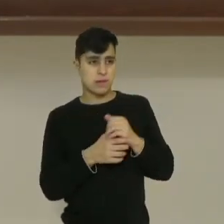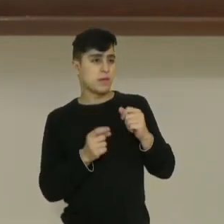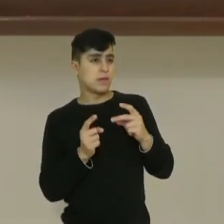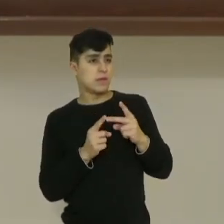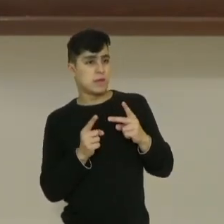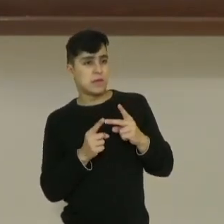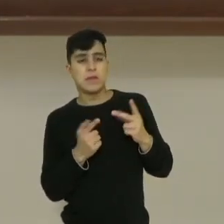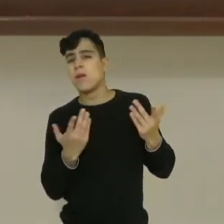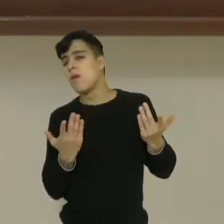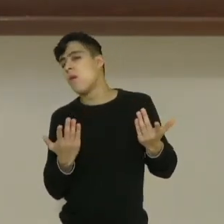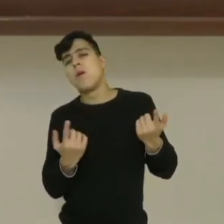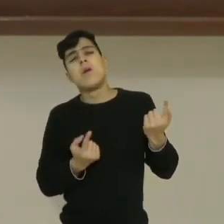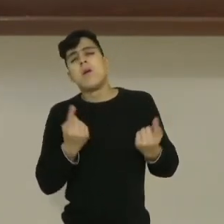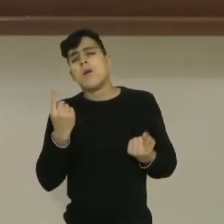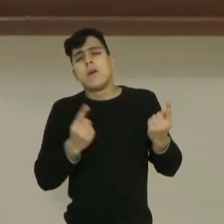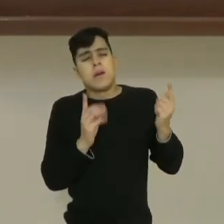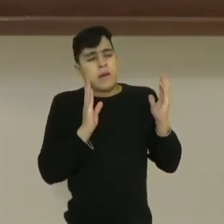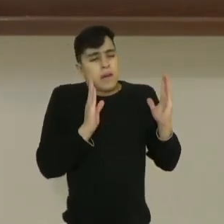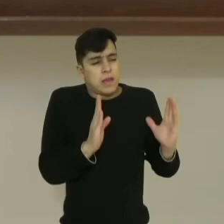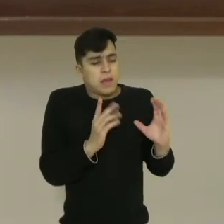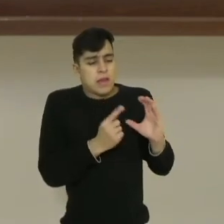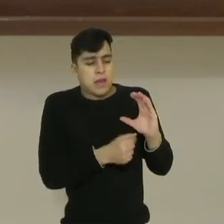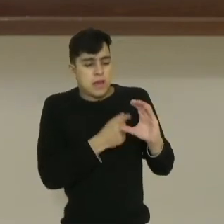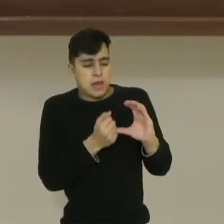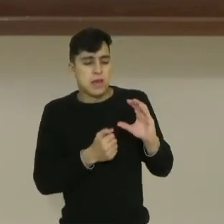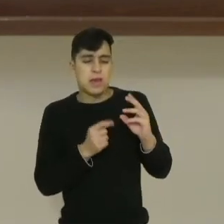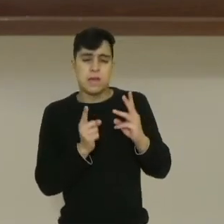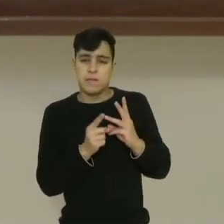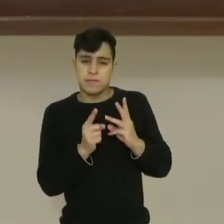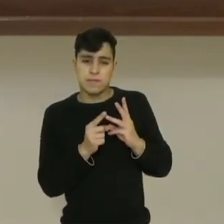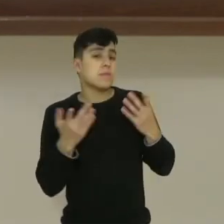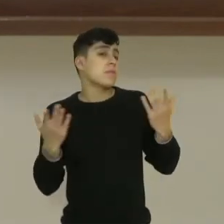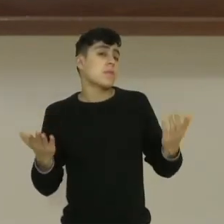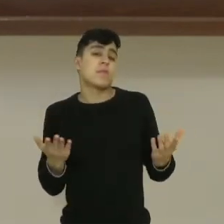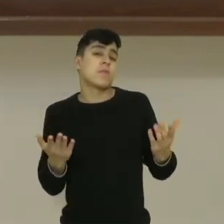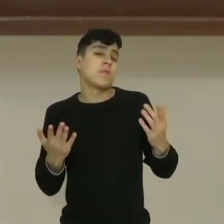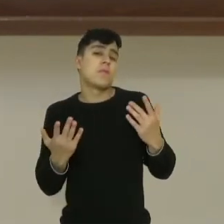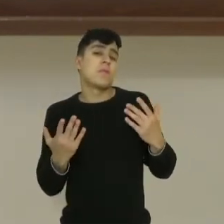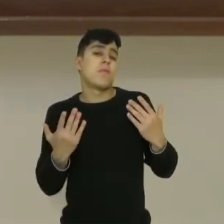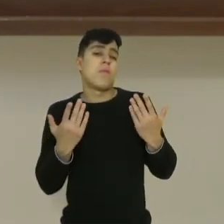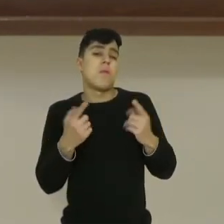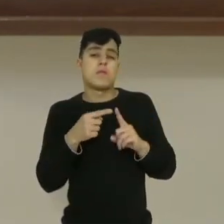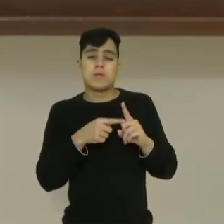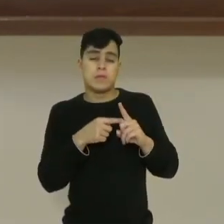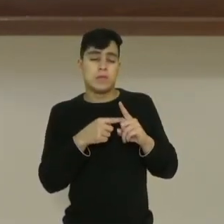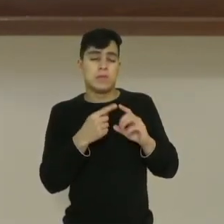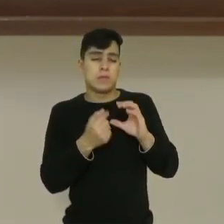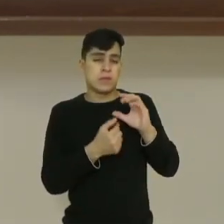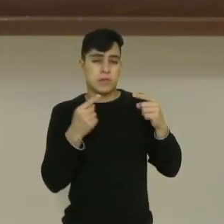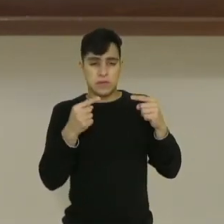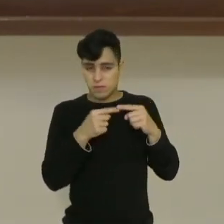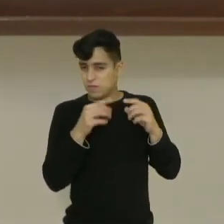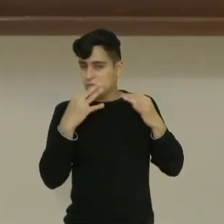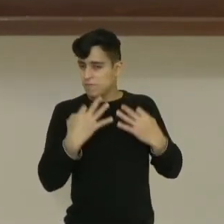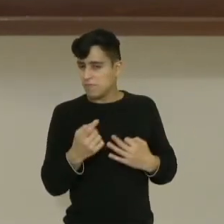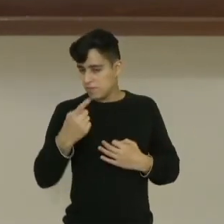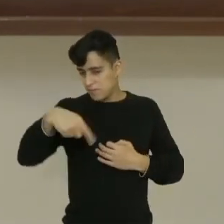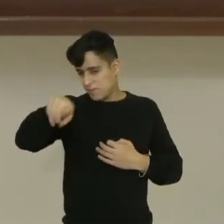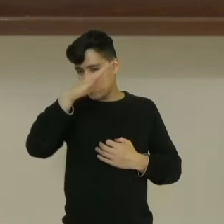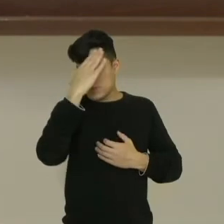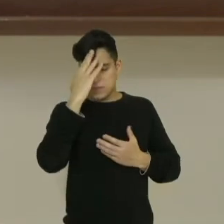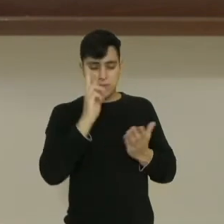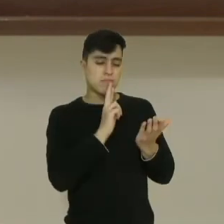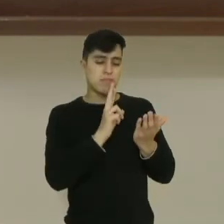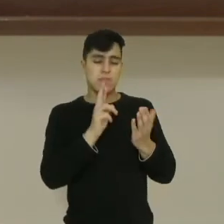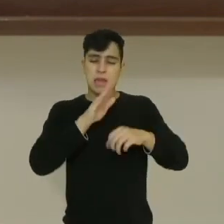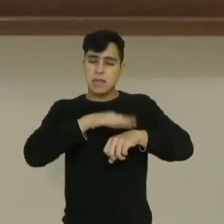Alternativa 2, qual etapa de capitalismo? E a frase 3, qual etapa do capitalismo? Com certeza vocês já sabem a resposta,